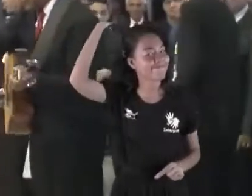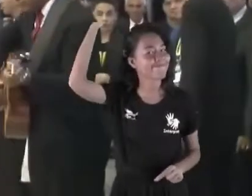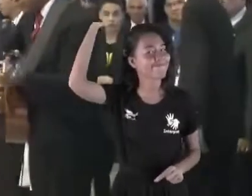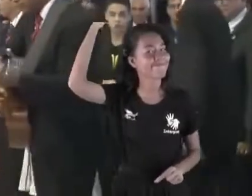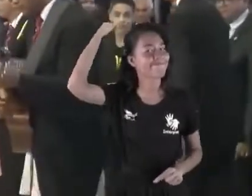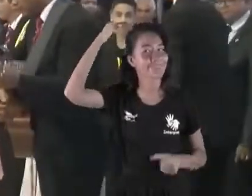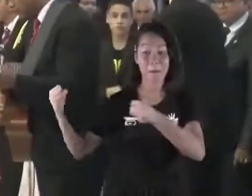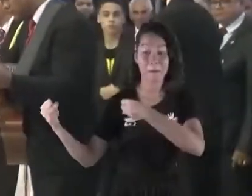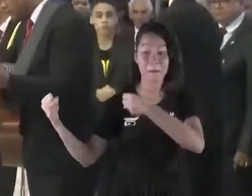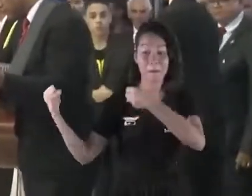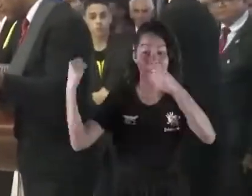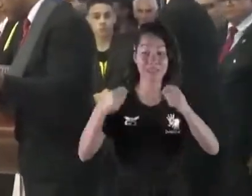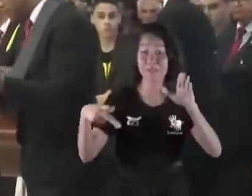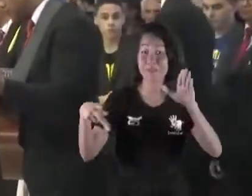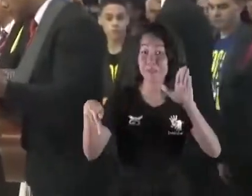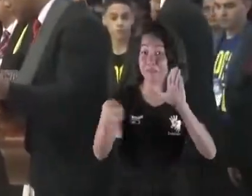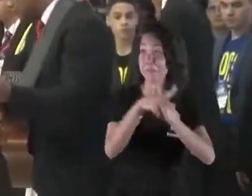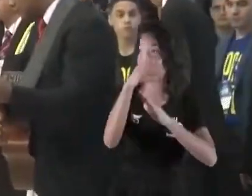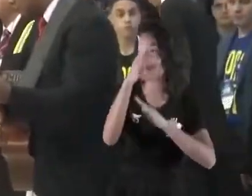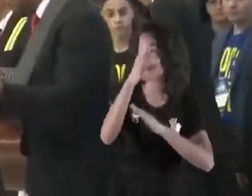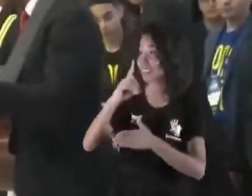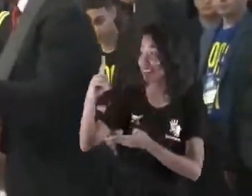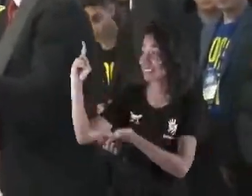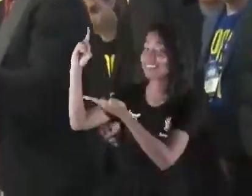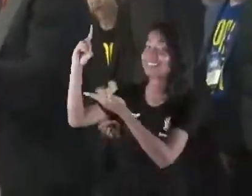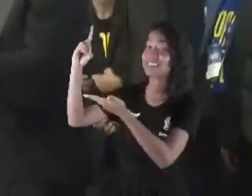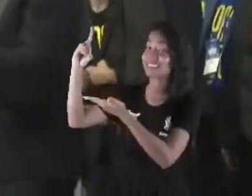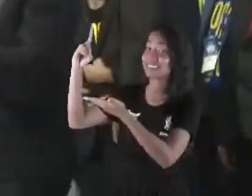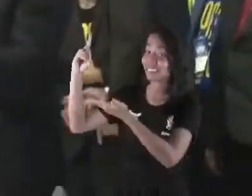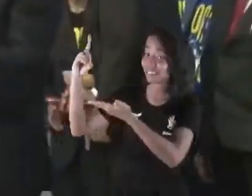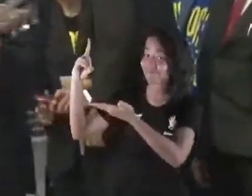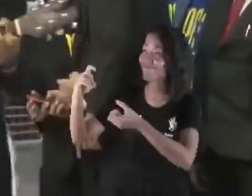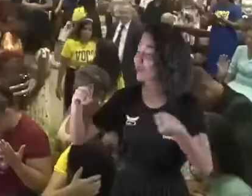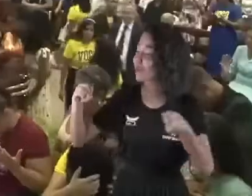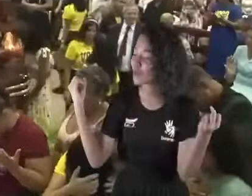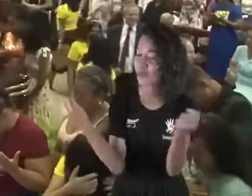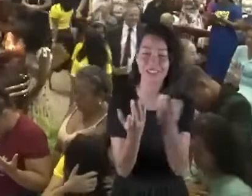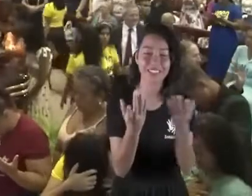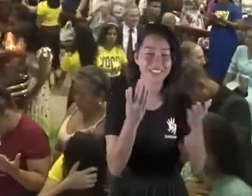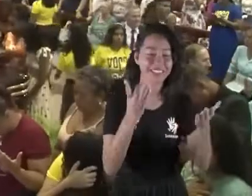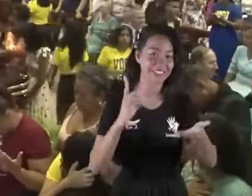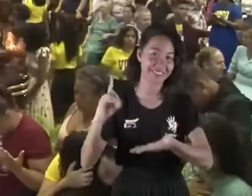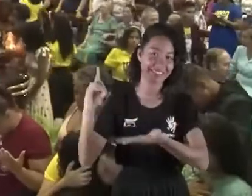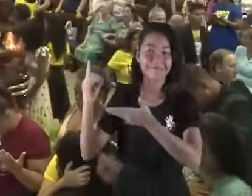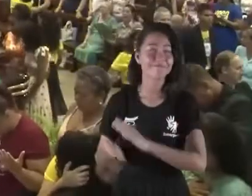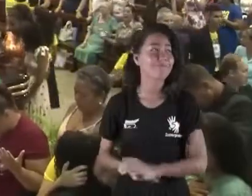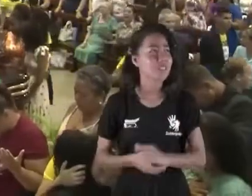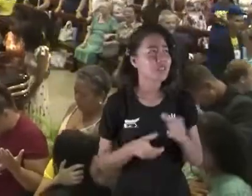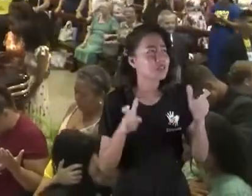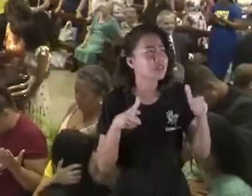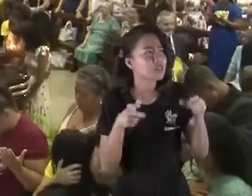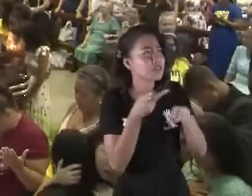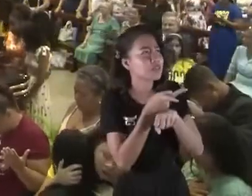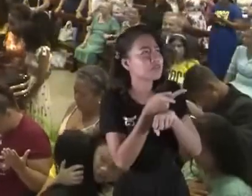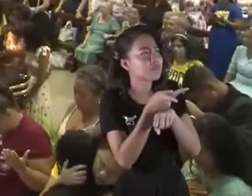Deus. Isto é apoteose de glória. Cadê a 58?